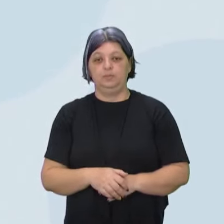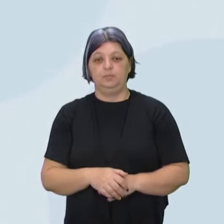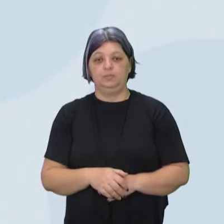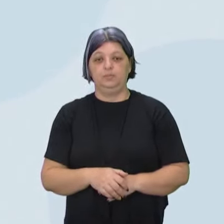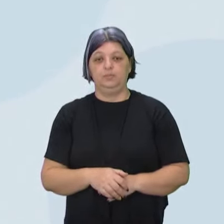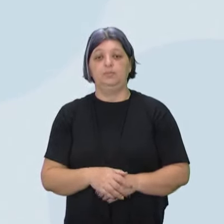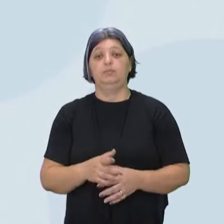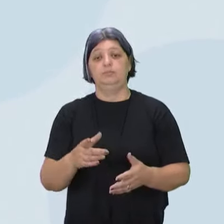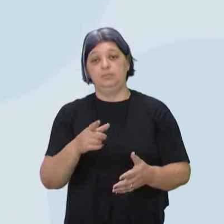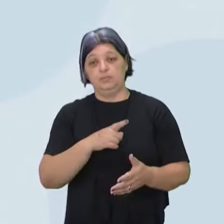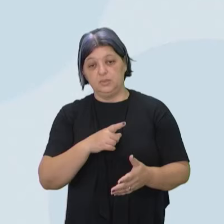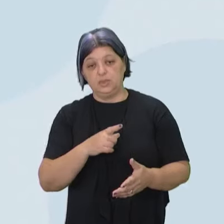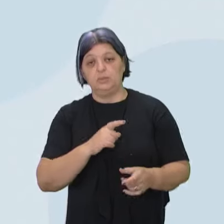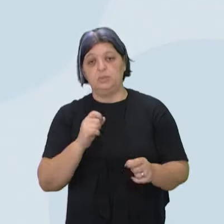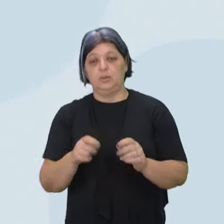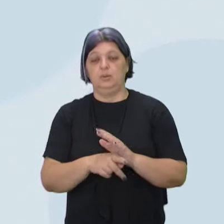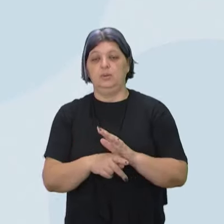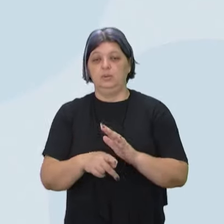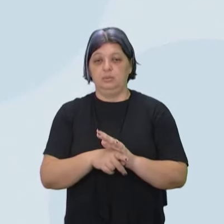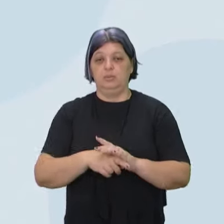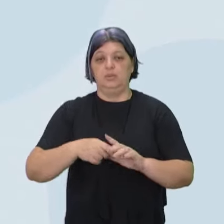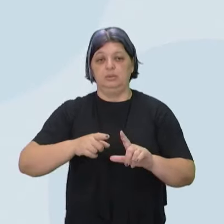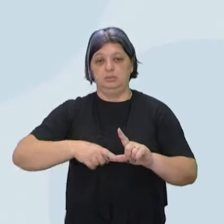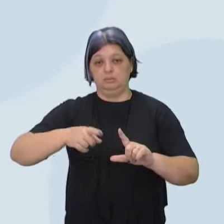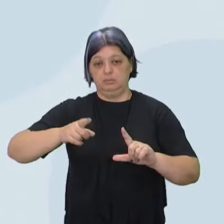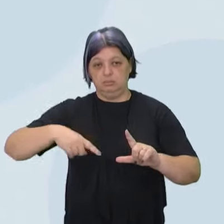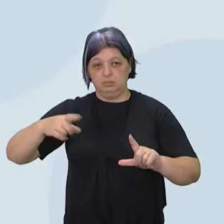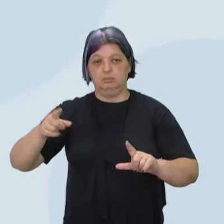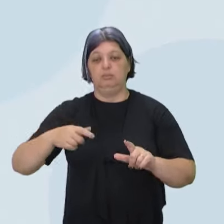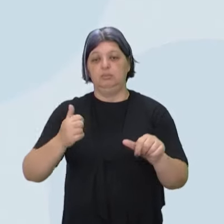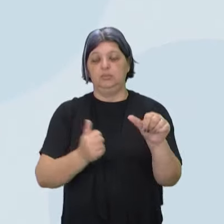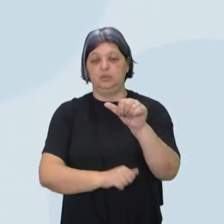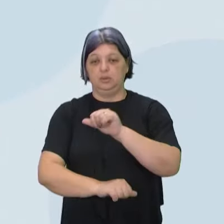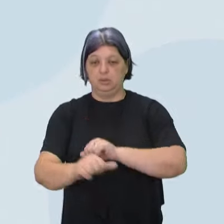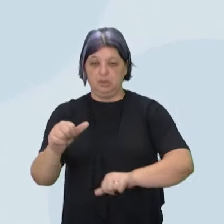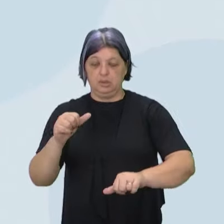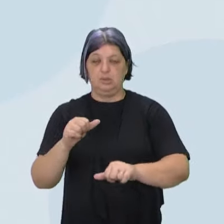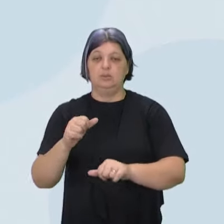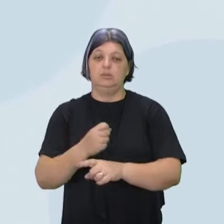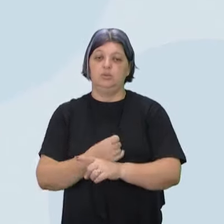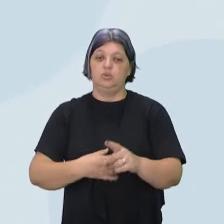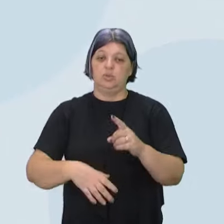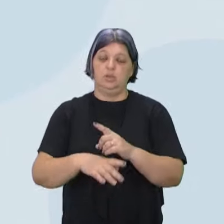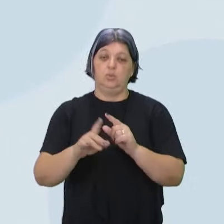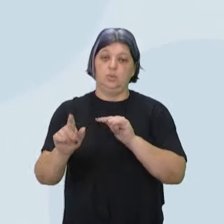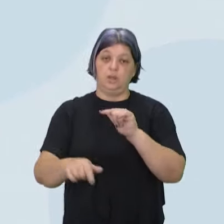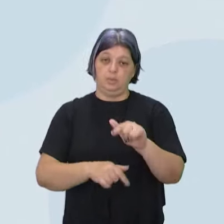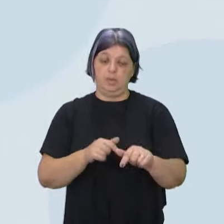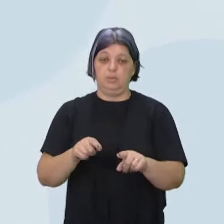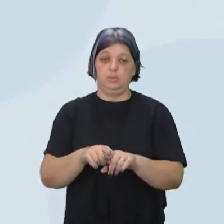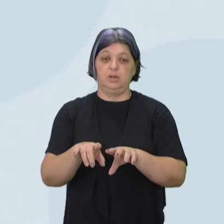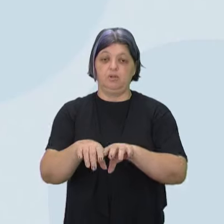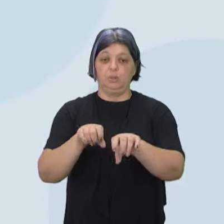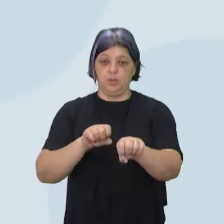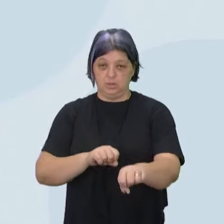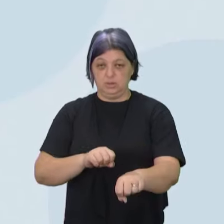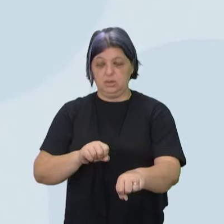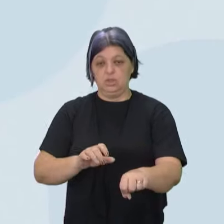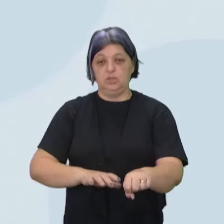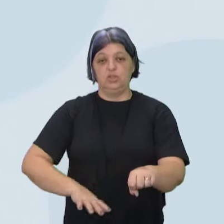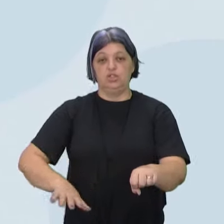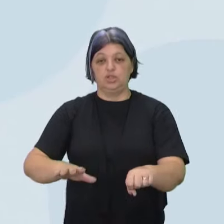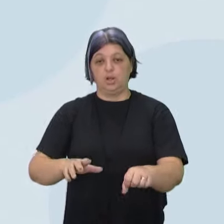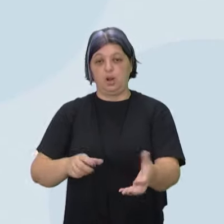Nós temos aí mudanças sociais, demográficas e do trabalho, ok? Os professores terão aí na formação geral básica